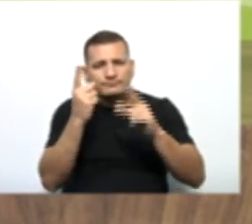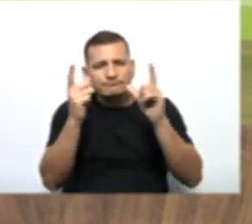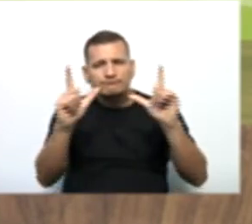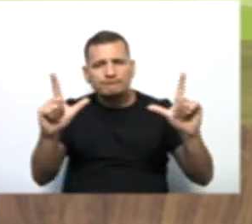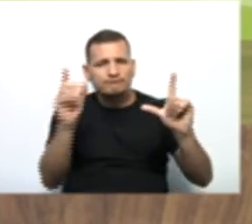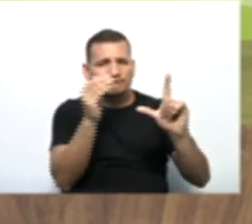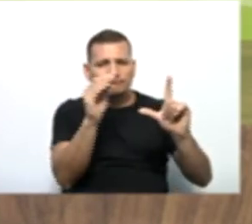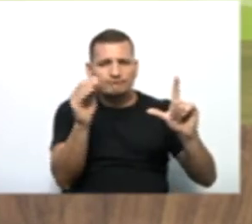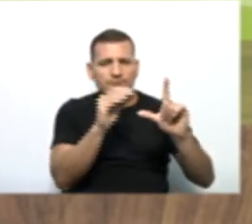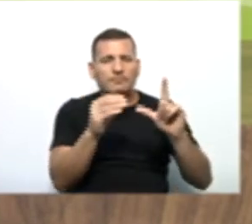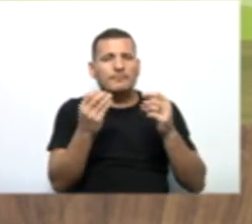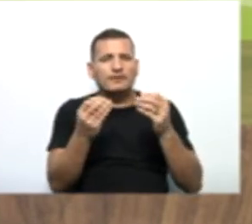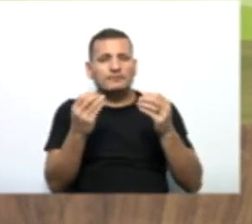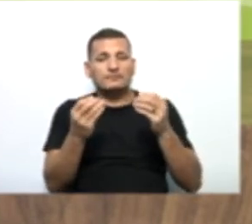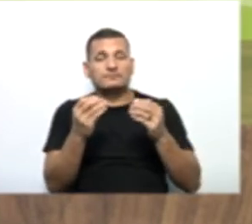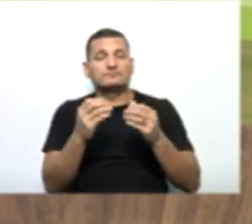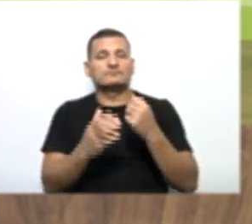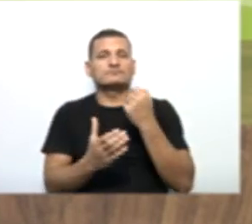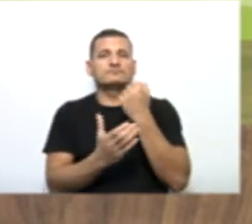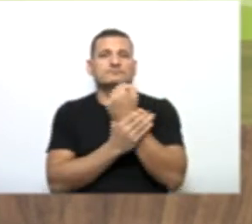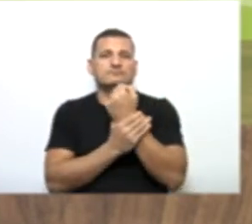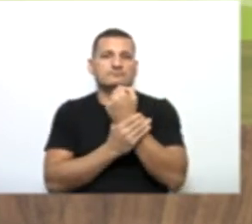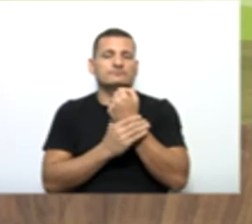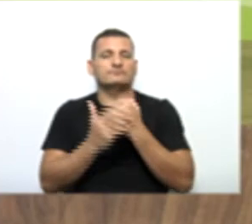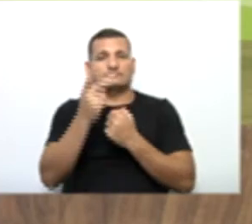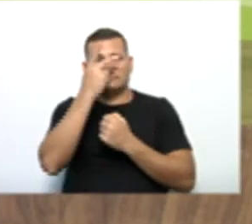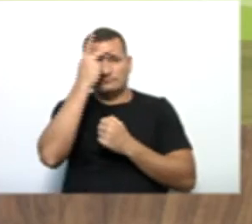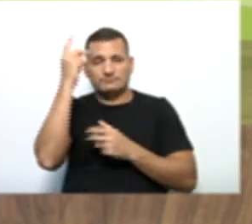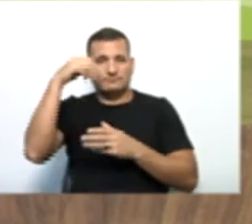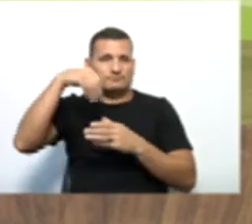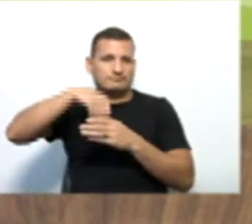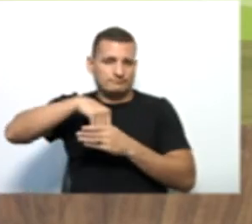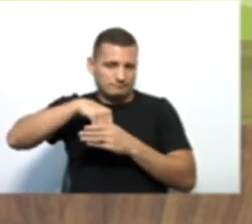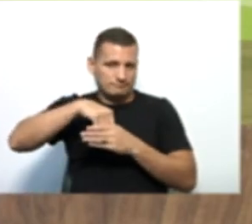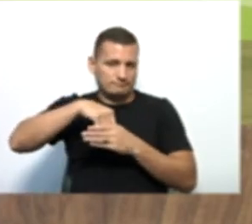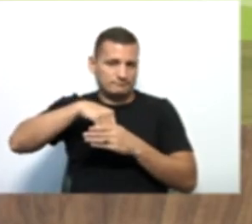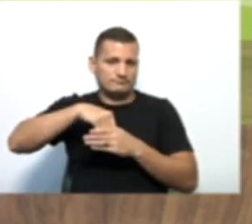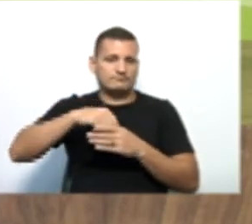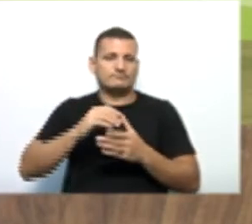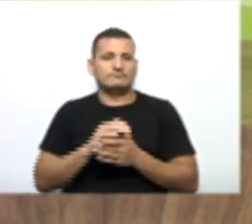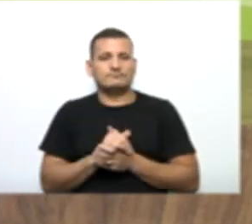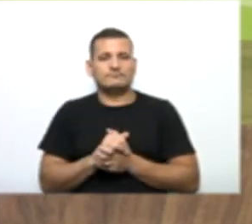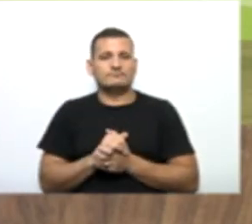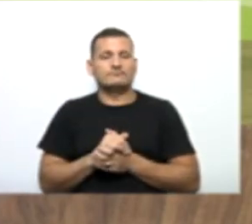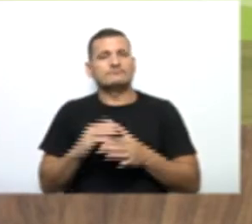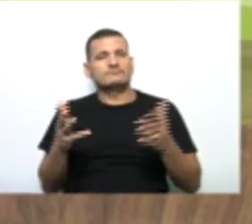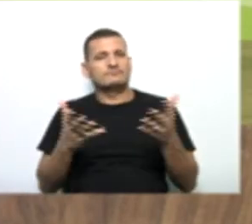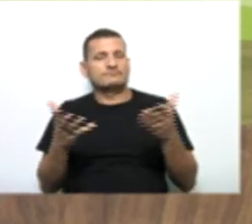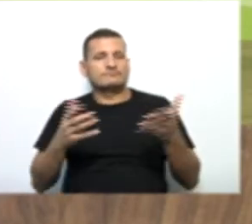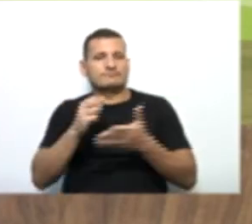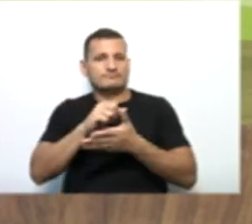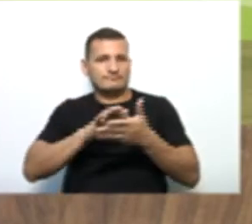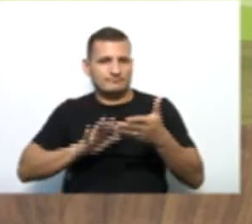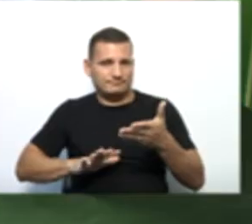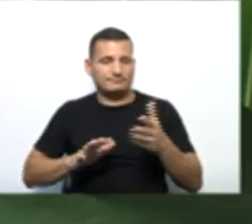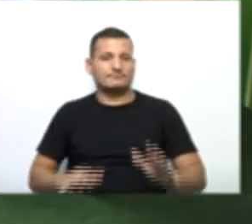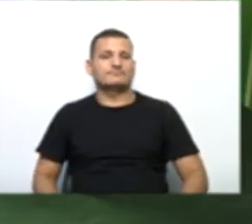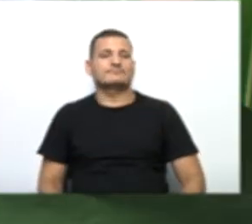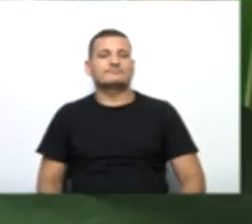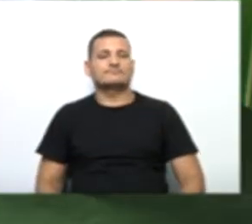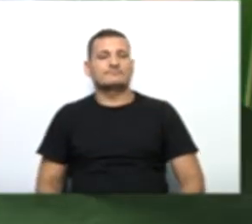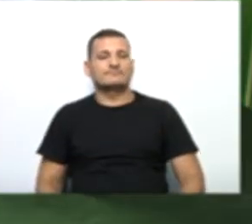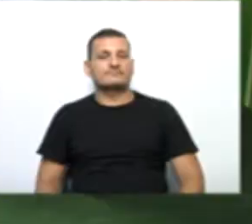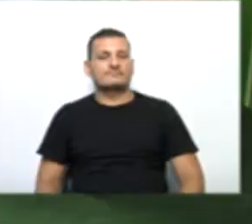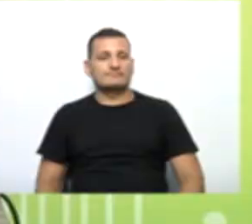para quê? Para quê? Para a segurança daqueles que transitam naquele local. Professor, vamos para o exercício então? Vamos para o exercício então. Vamos